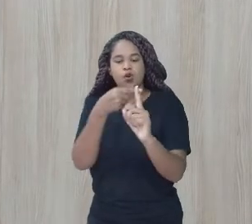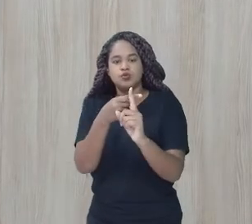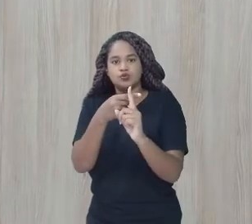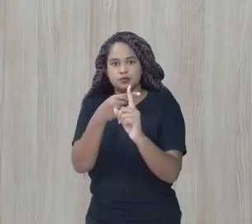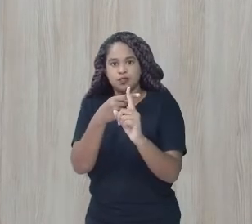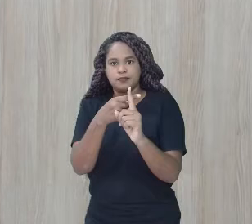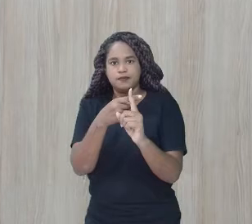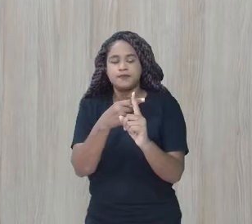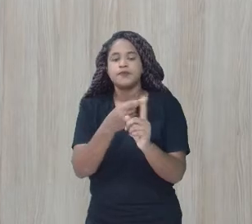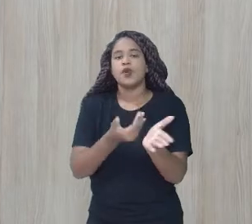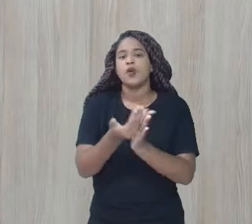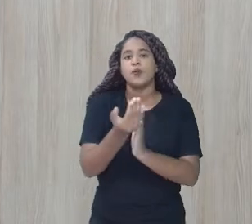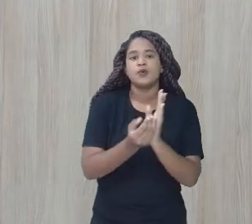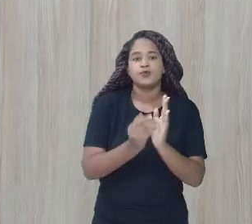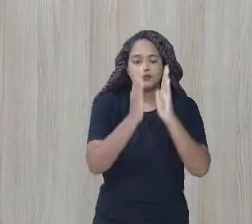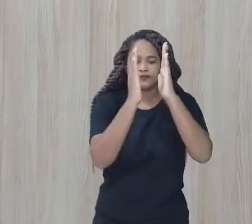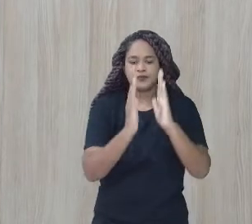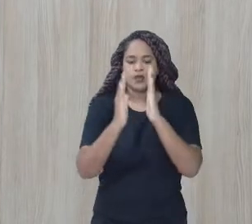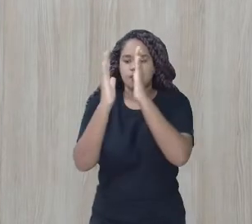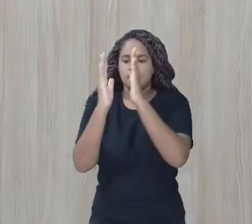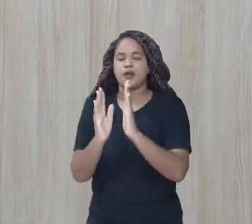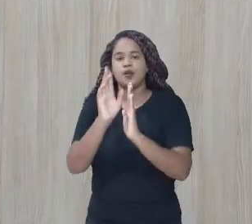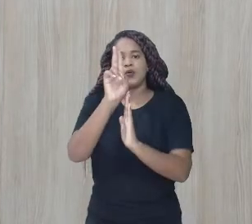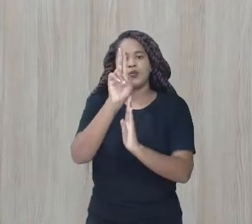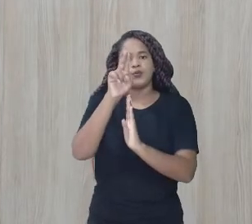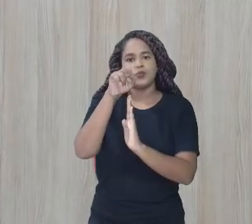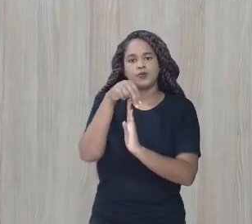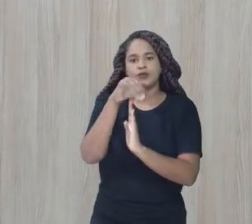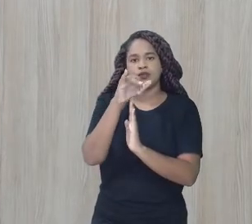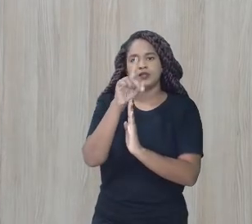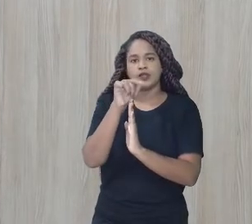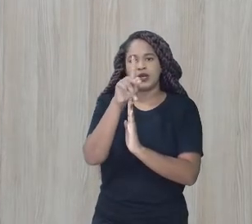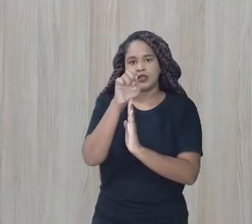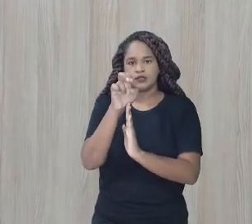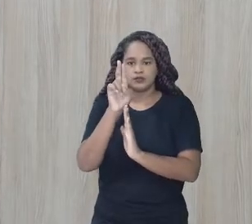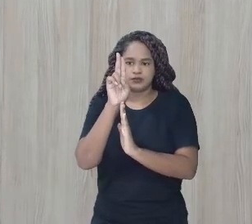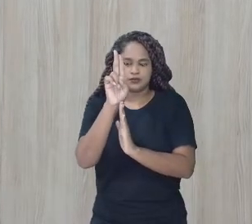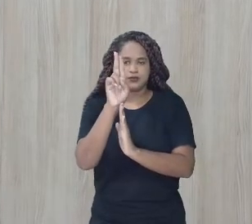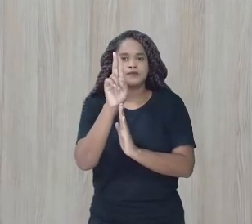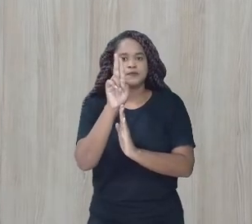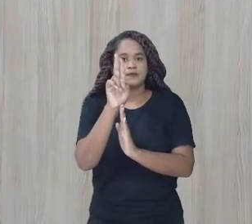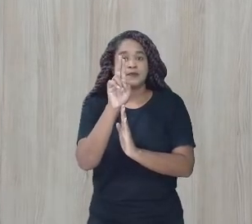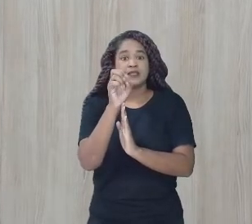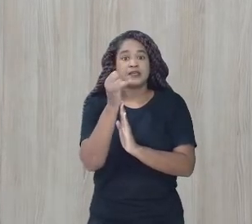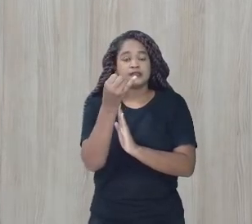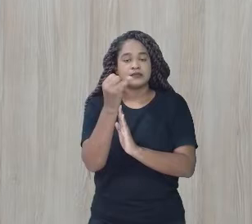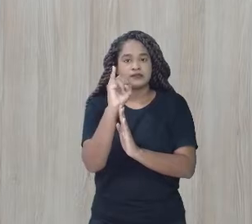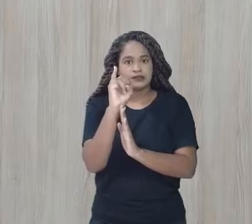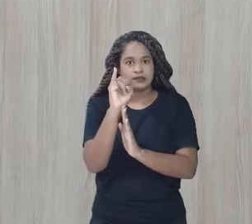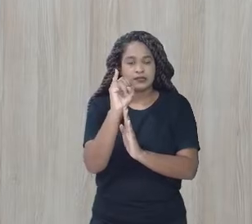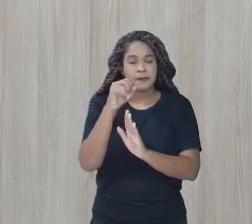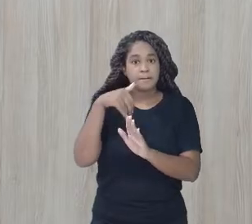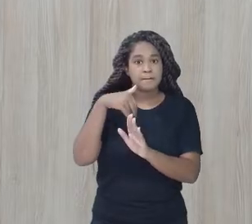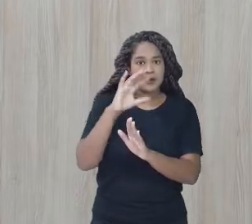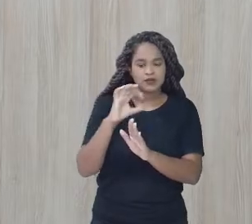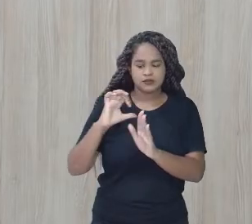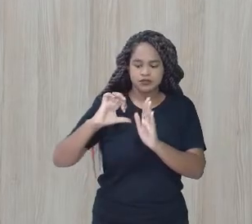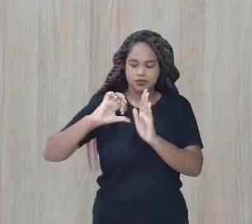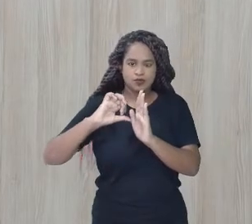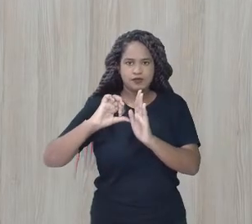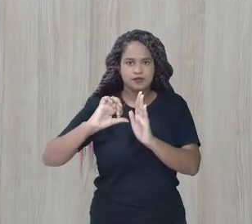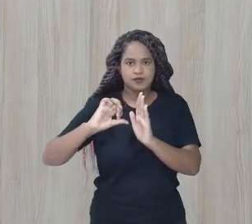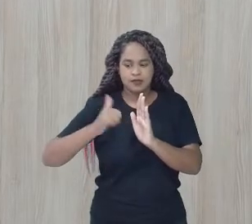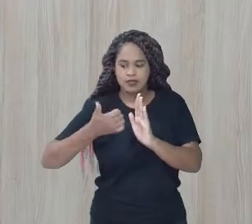gente começa pelas unidades, depois, se esse número for maior do que 9, a gente coloca na próxima casinha,